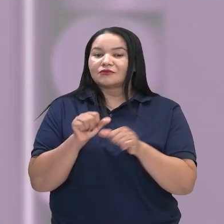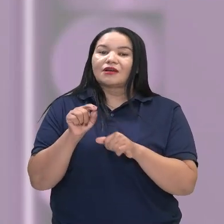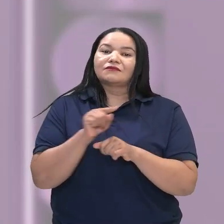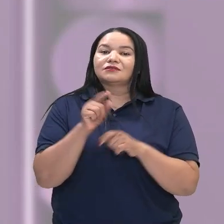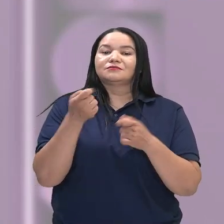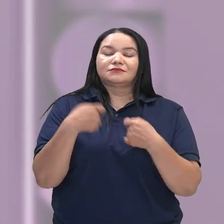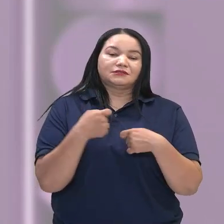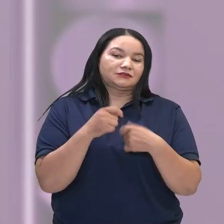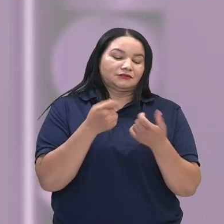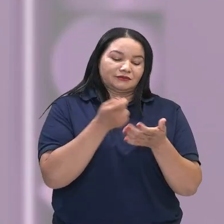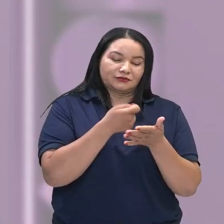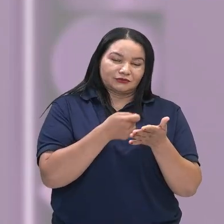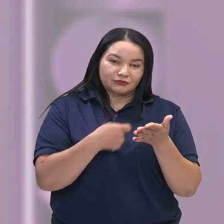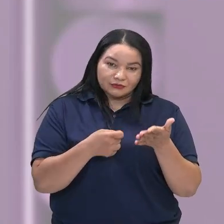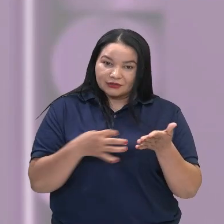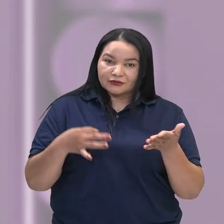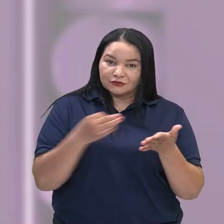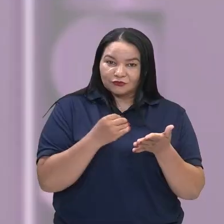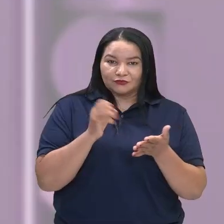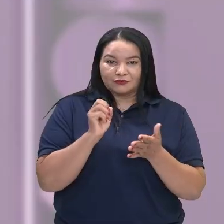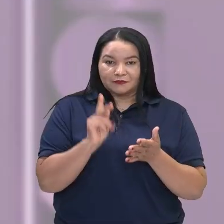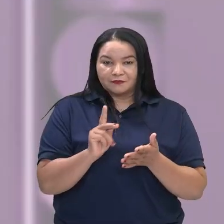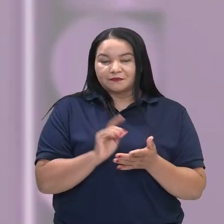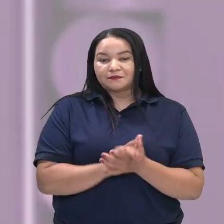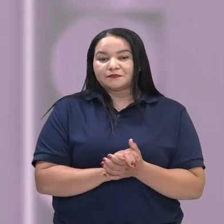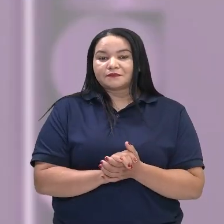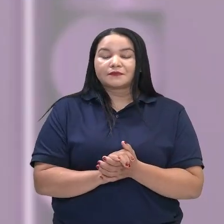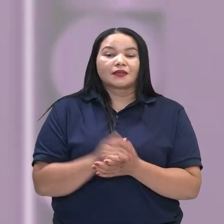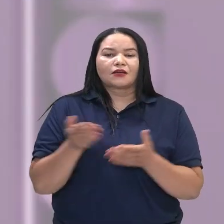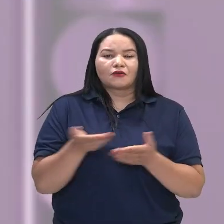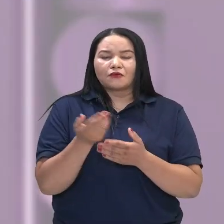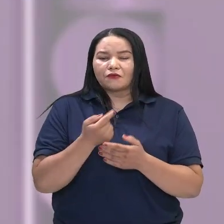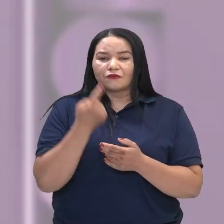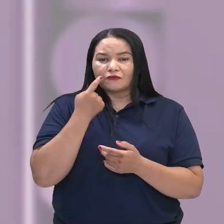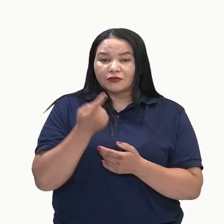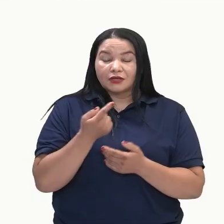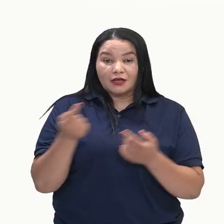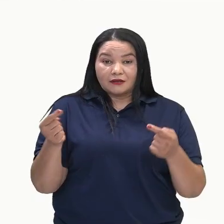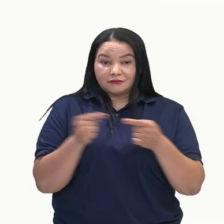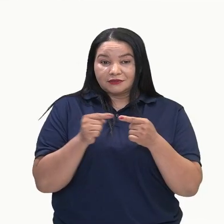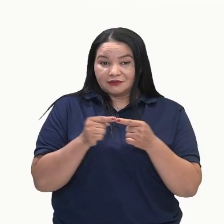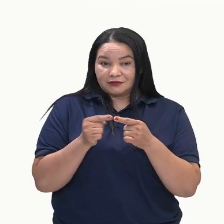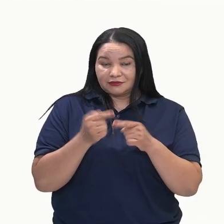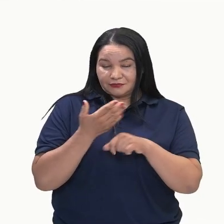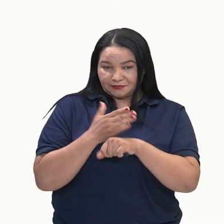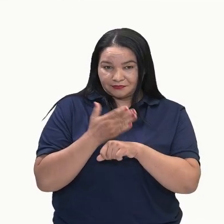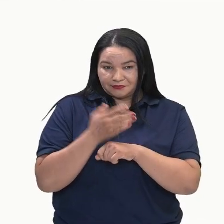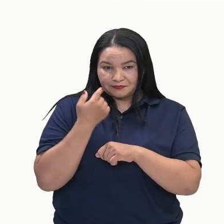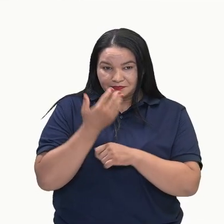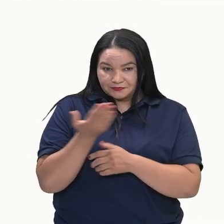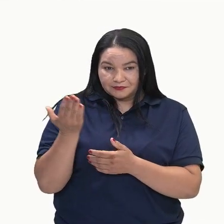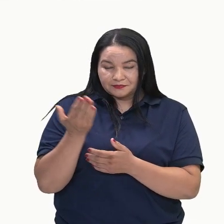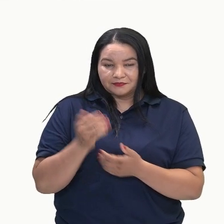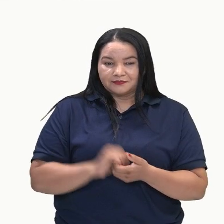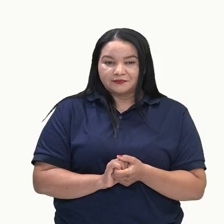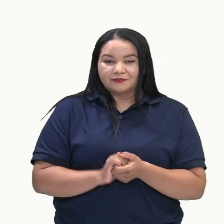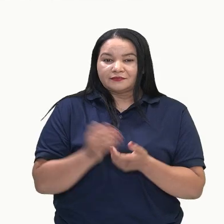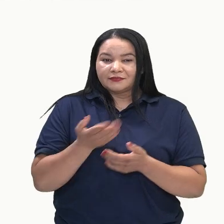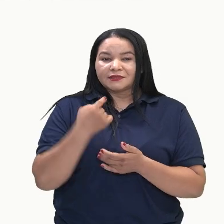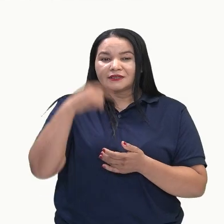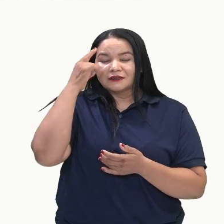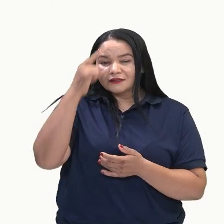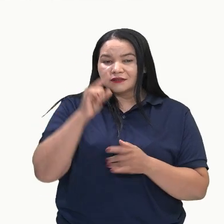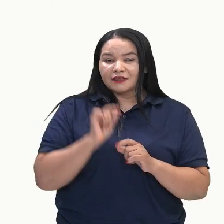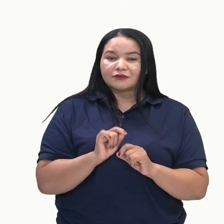nenhum tempo dessa aula aqui sem anotar. Mas vamos agora ver, então, aplicações práticas, não é? Aí da ideia de volume,